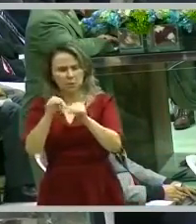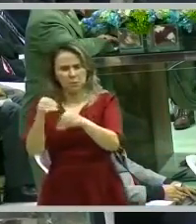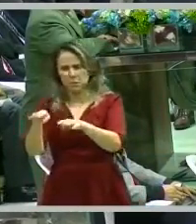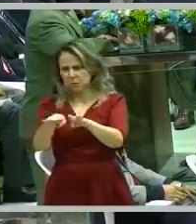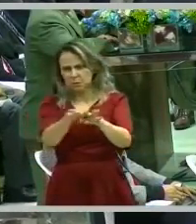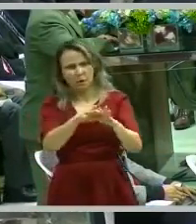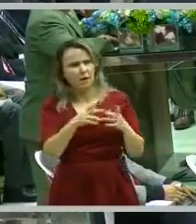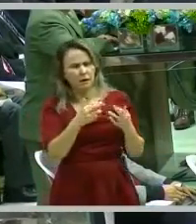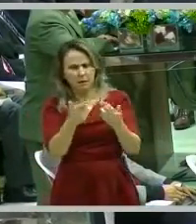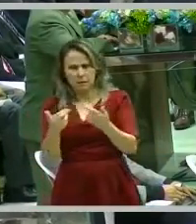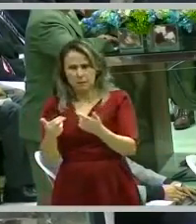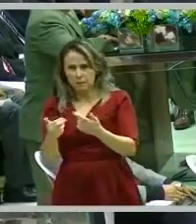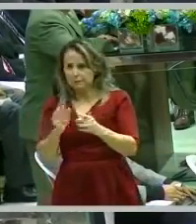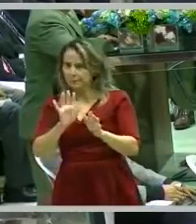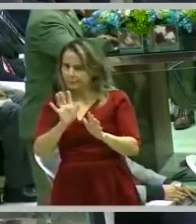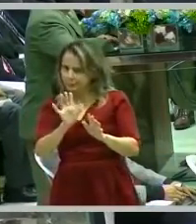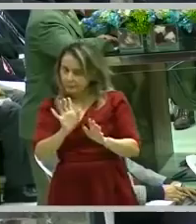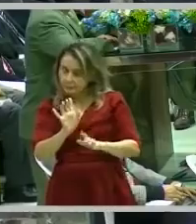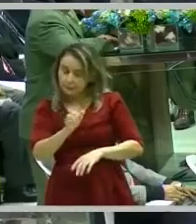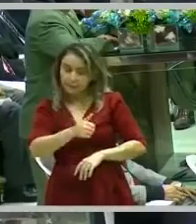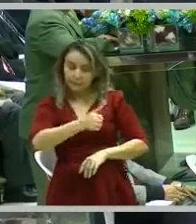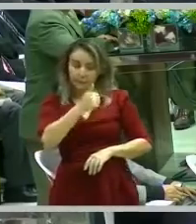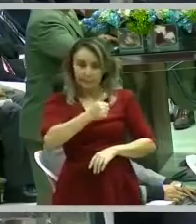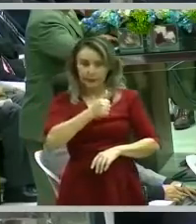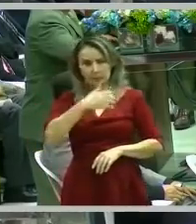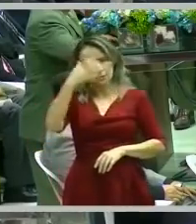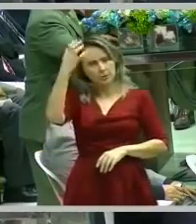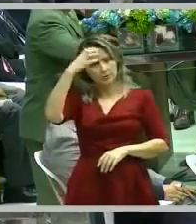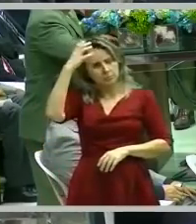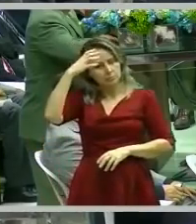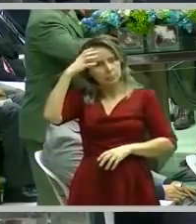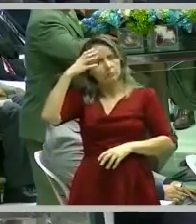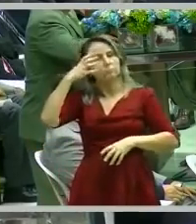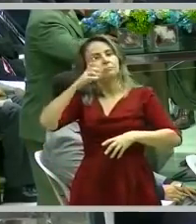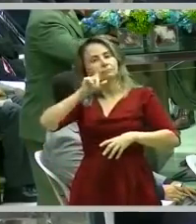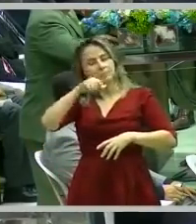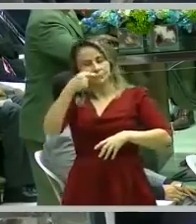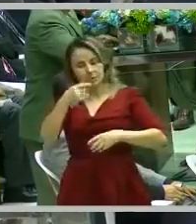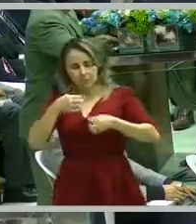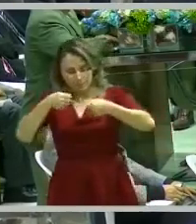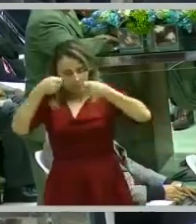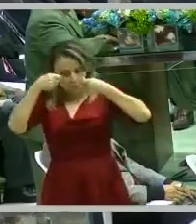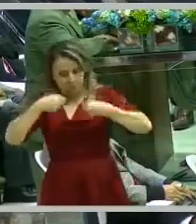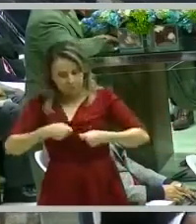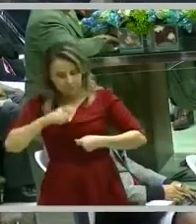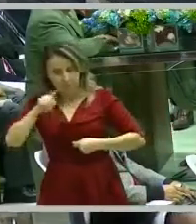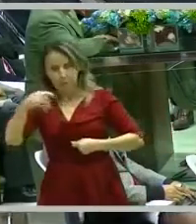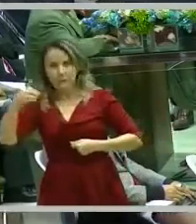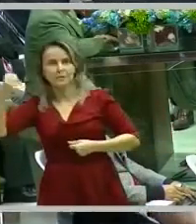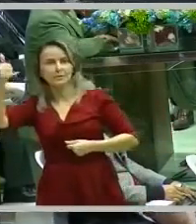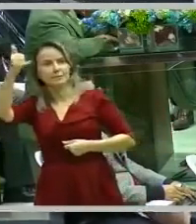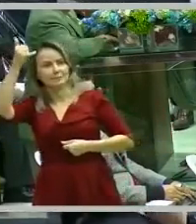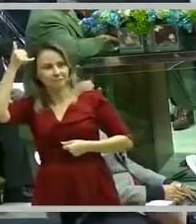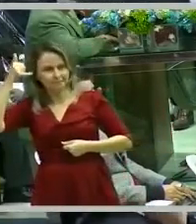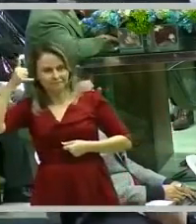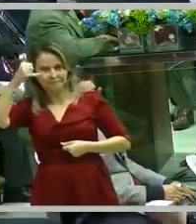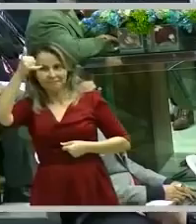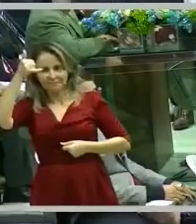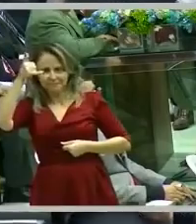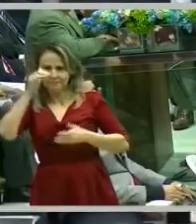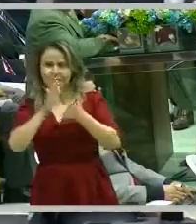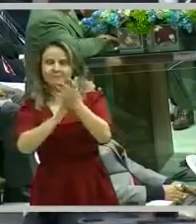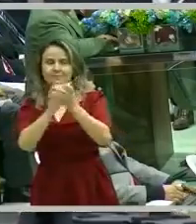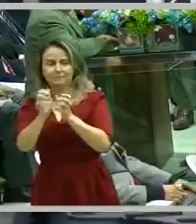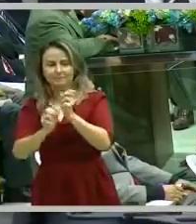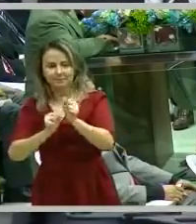senhor. Primeiro é lavado, primeiro é revestido, para depois receber a unção.